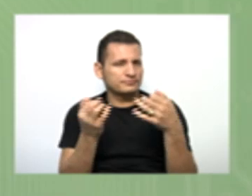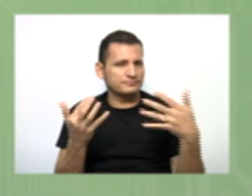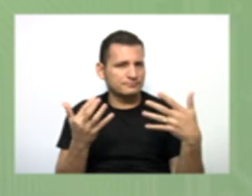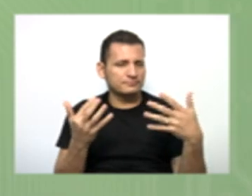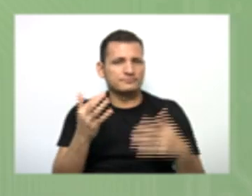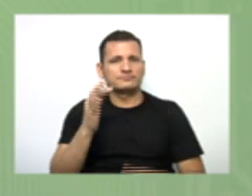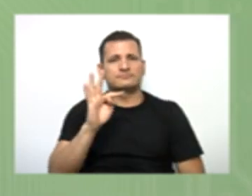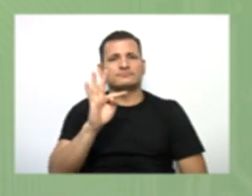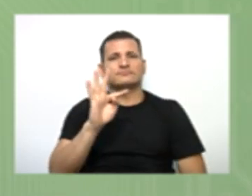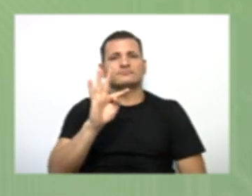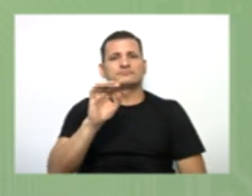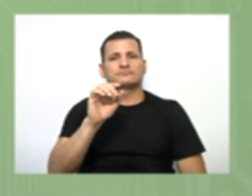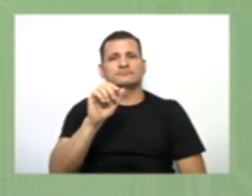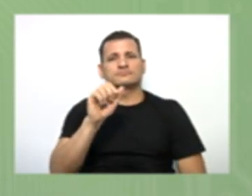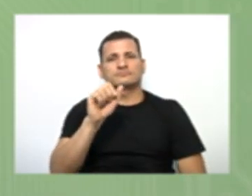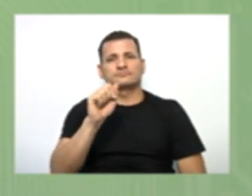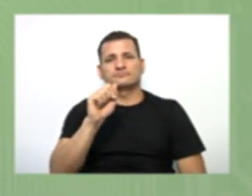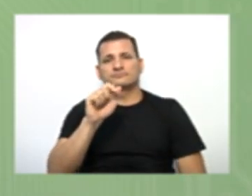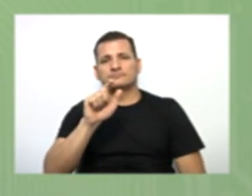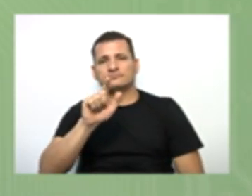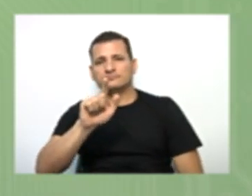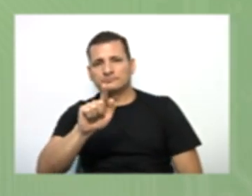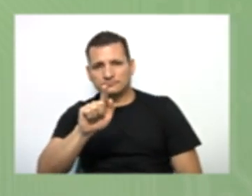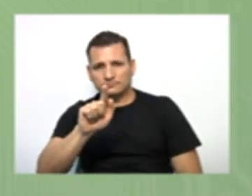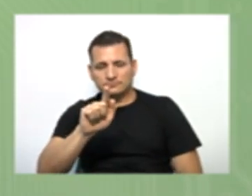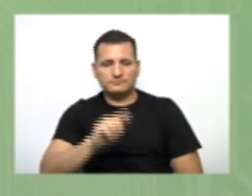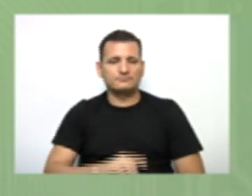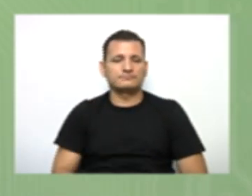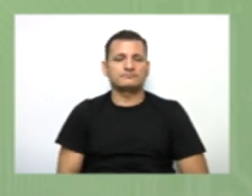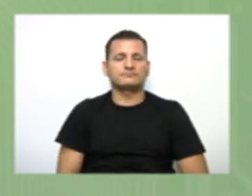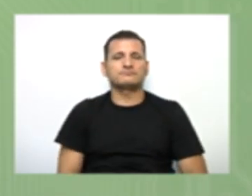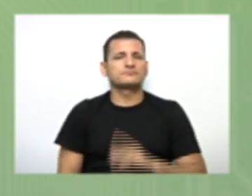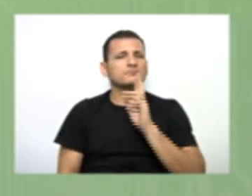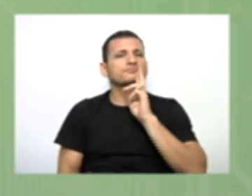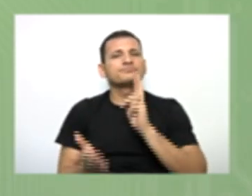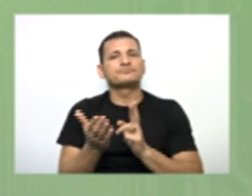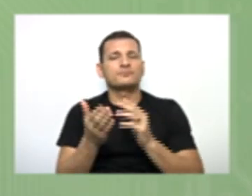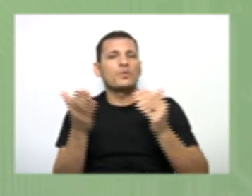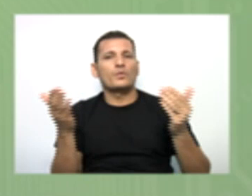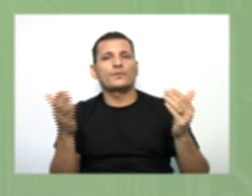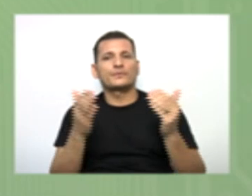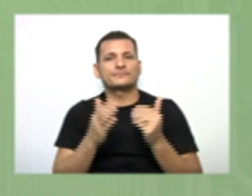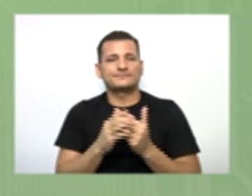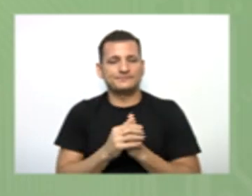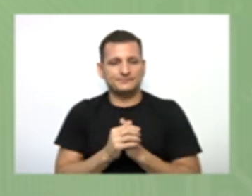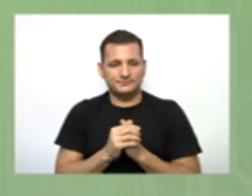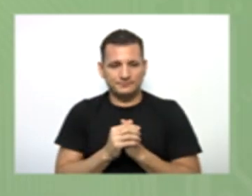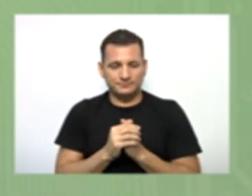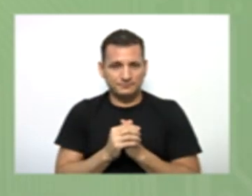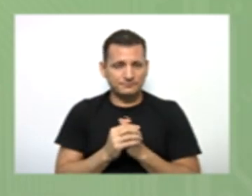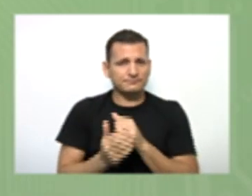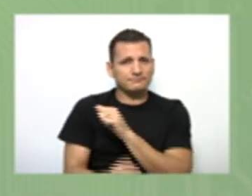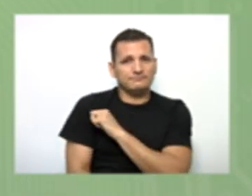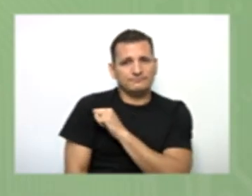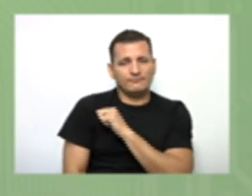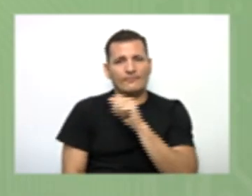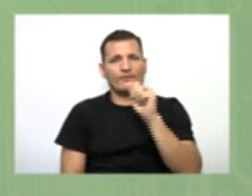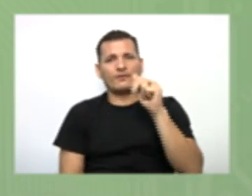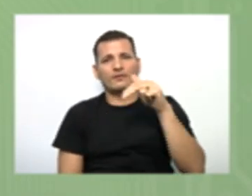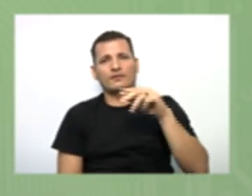que significa tag? Quais as respostas que nós tivemos aí? Vou ler. Essa Andressa respondeu 2